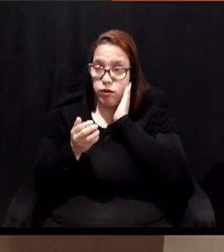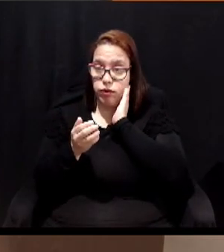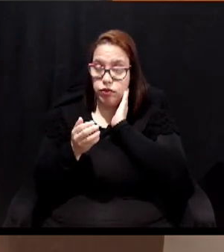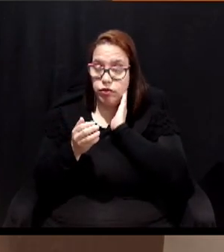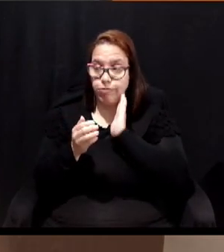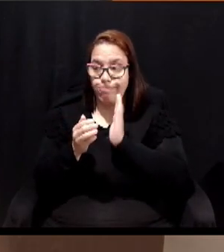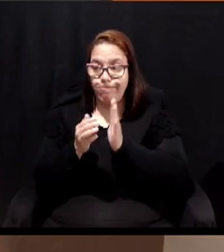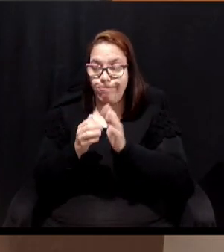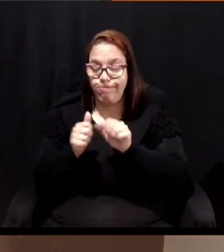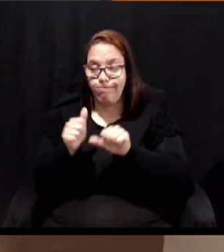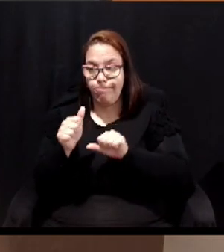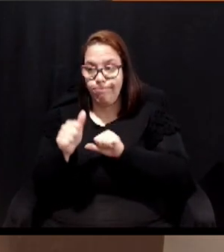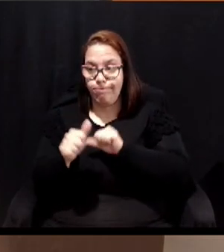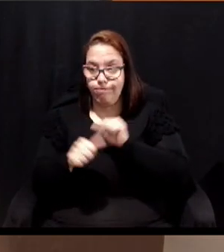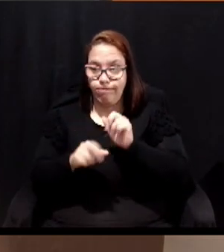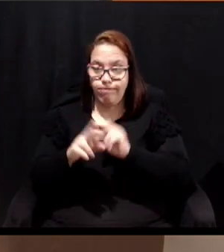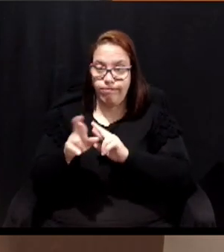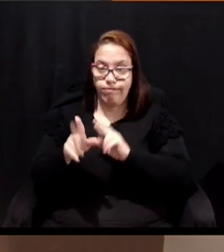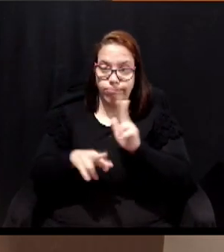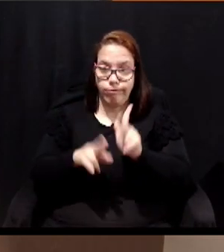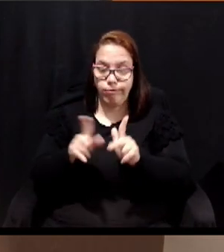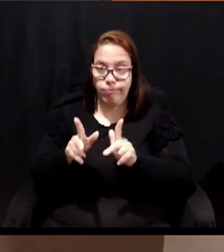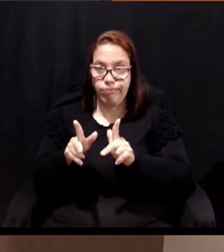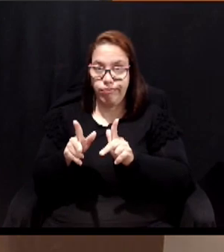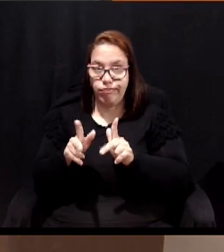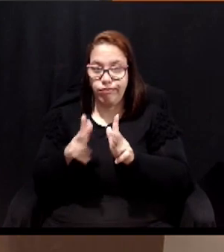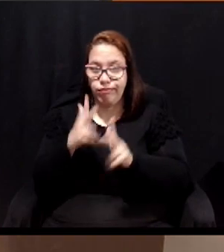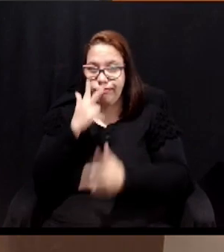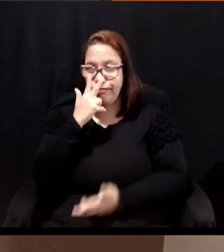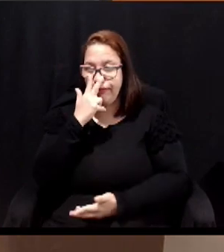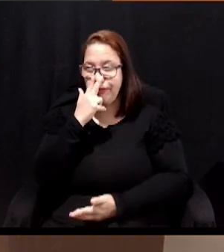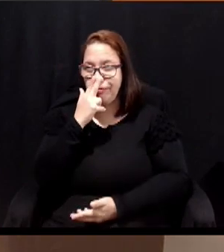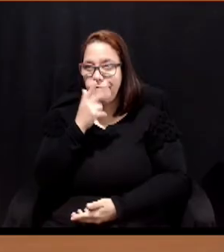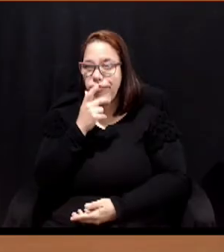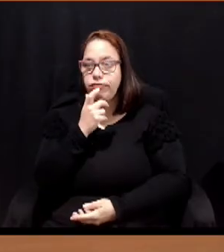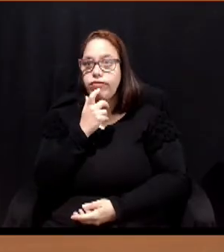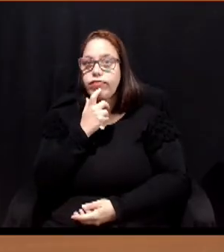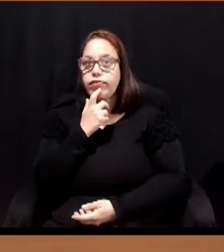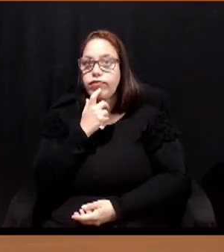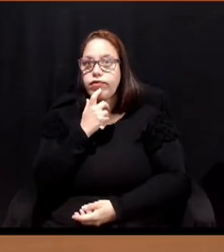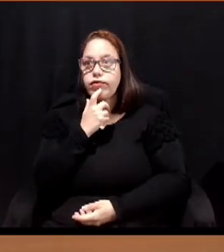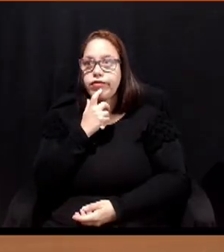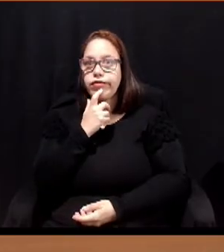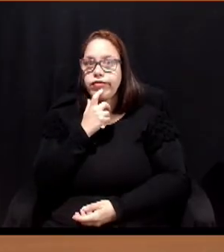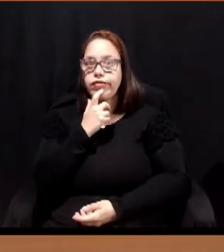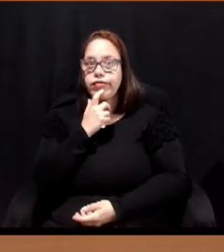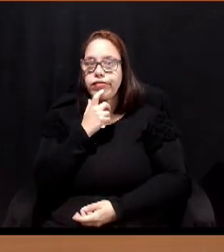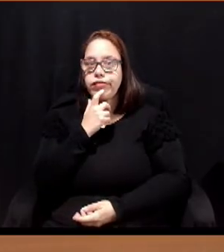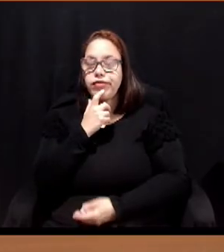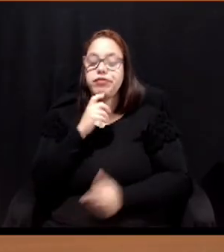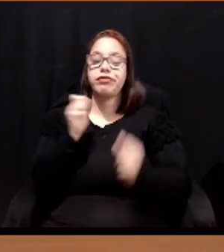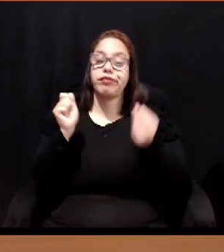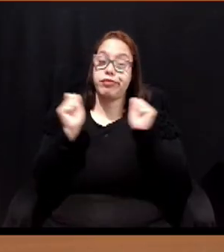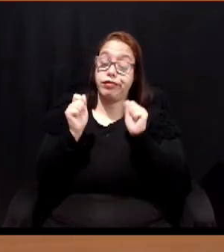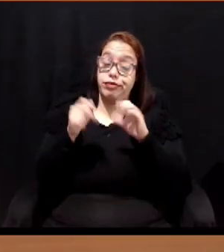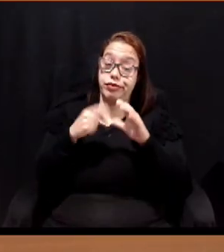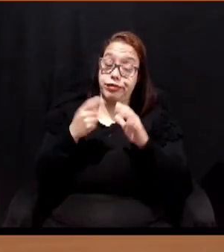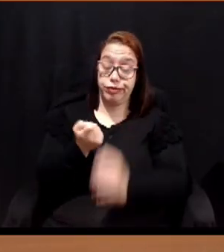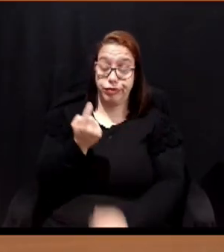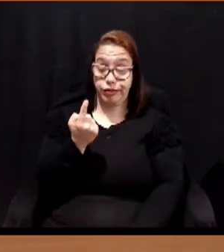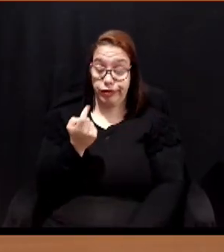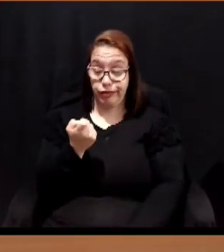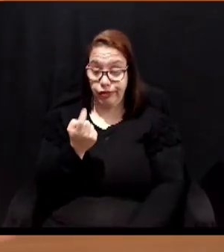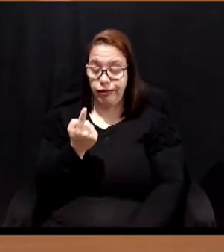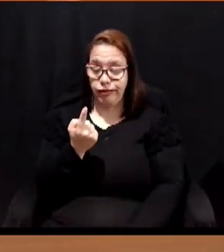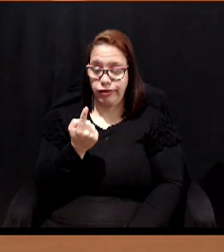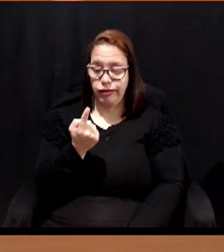de situações que aparecem, né? Aparecem, e a Câmara ela tem que se manifestar. Uma delas